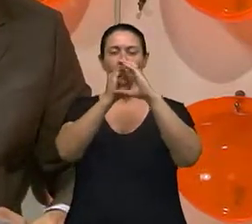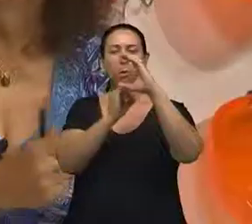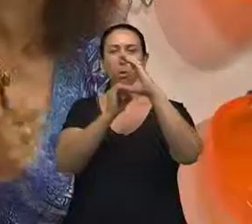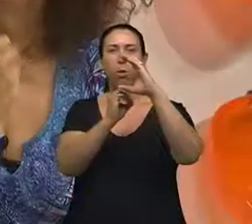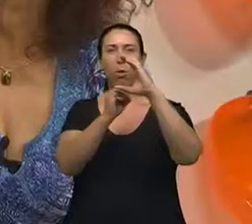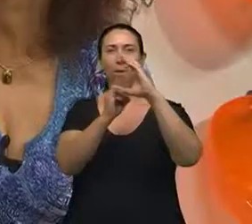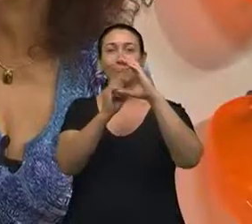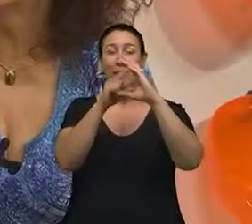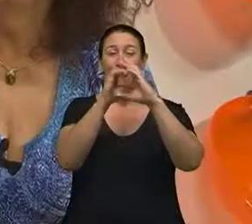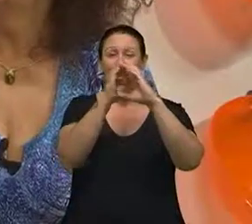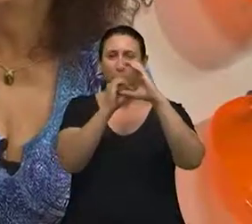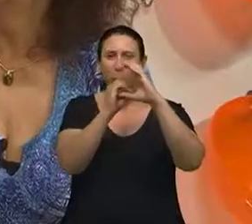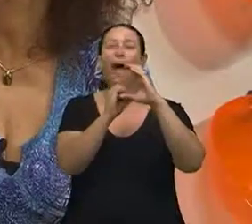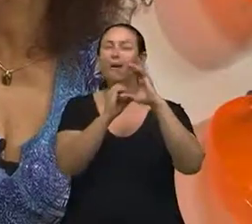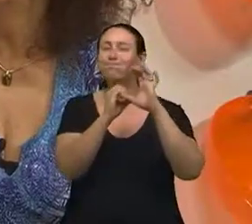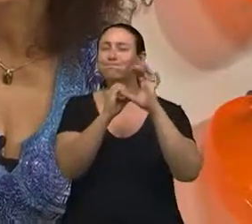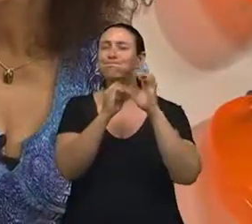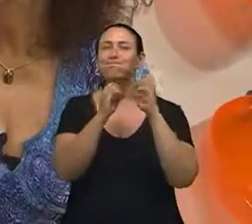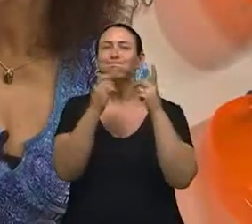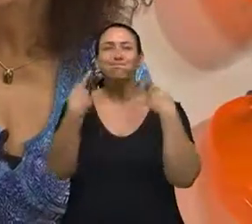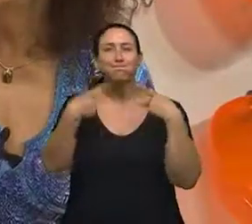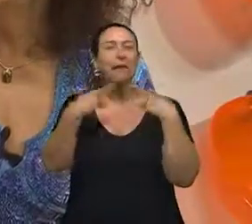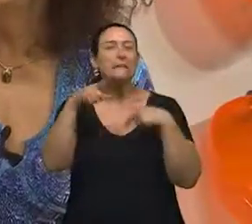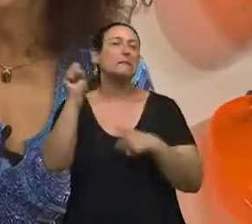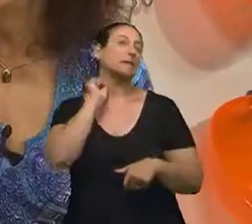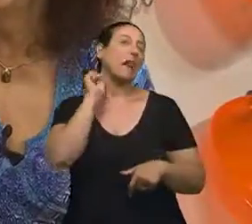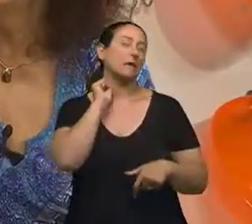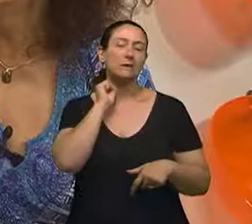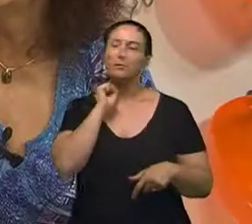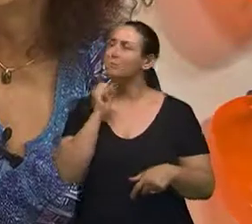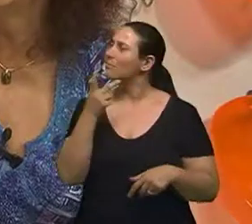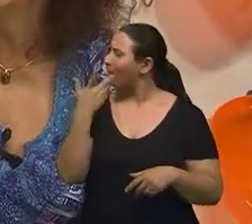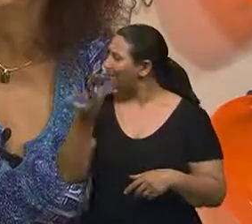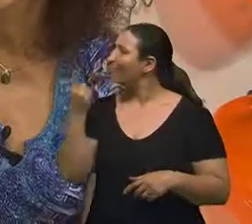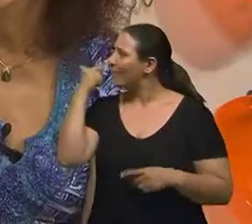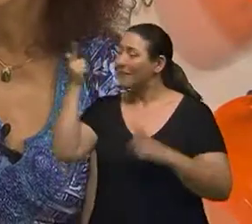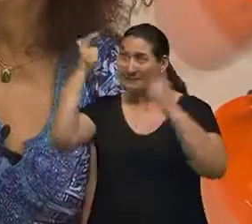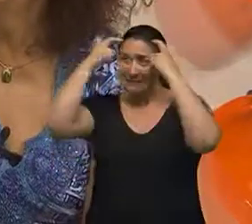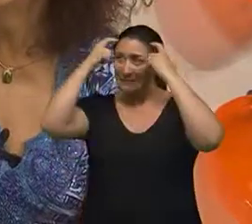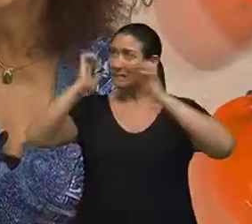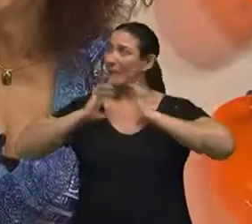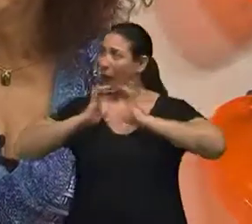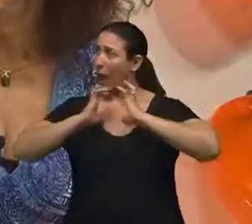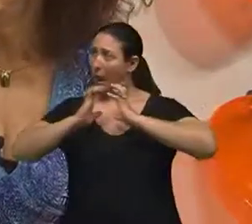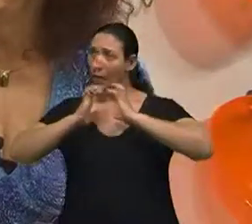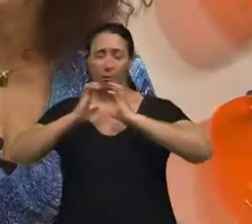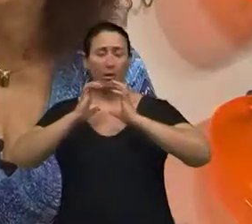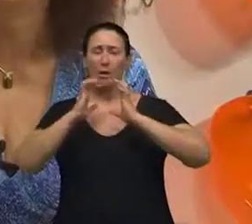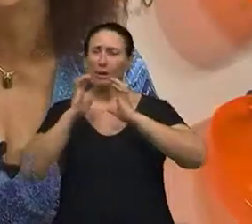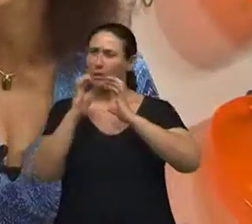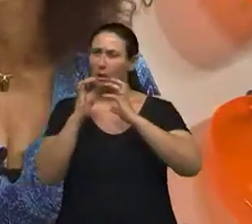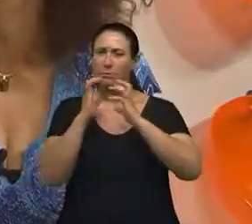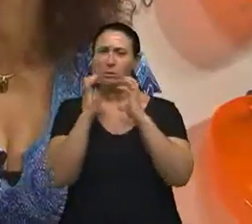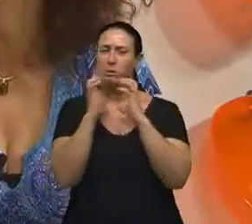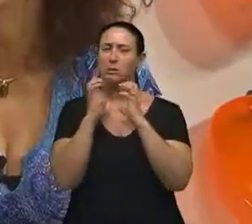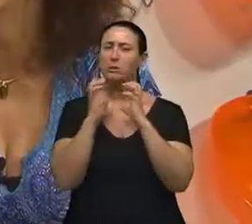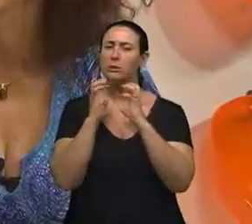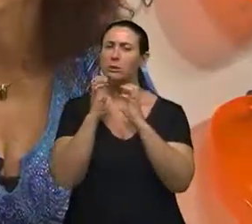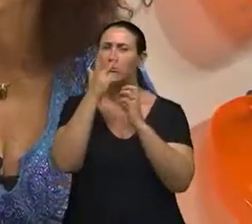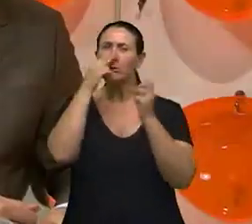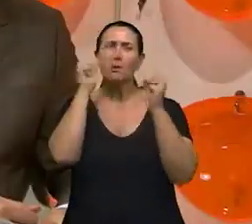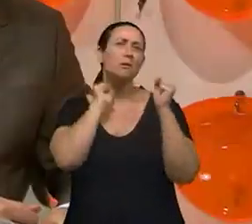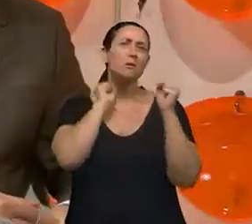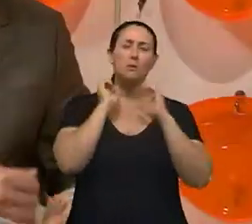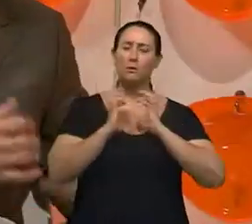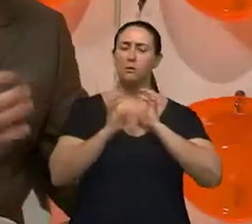estresse. O nosso corpo é sábio, né, doutor? Quando o cérebro não aguenta a pressão, ele descarrega no corpo, que é para não enlouquecer.